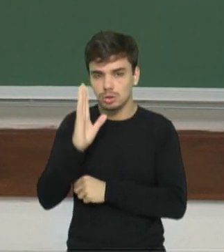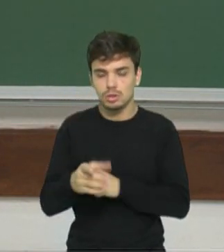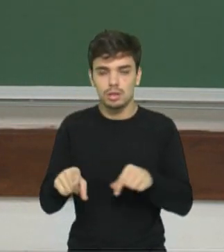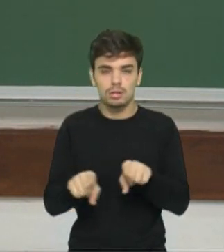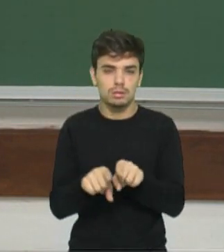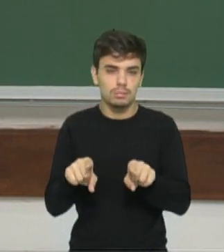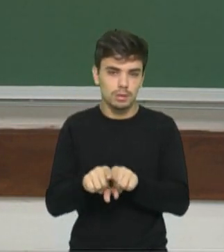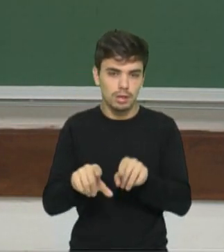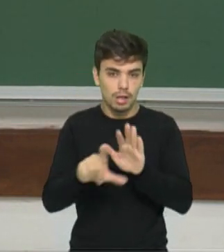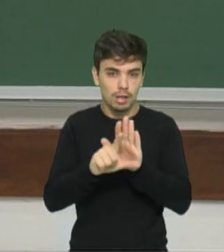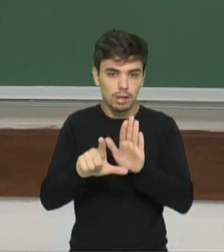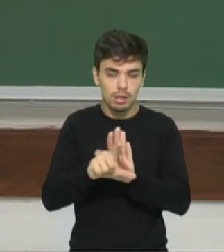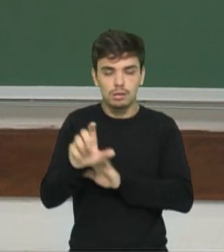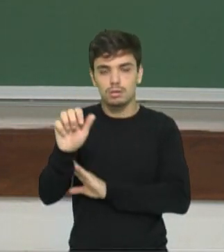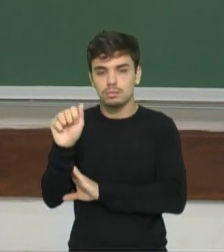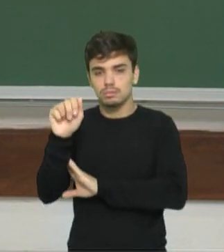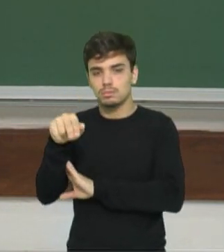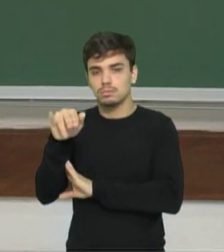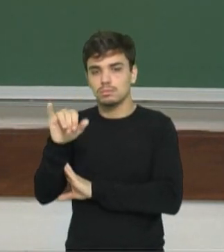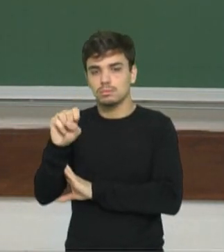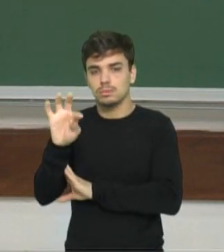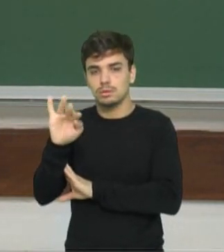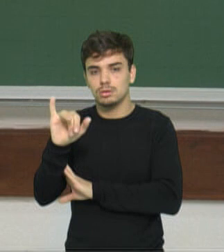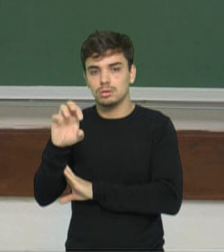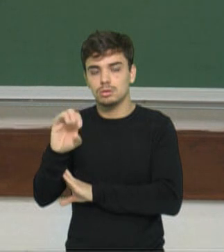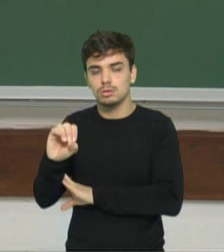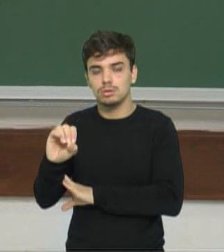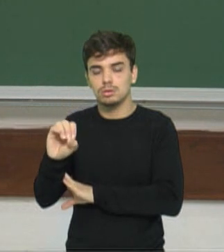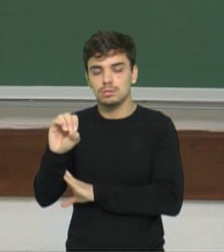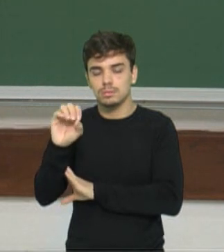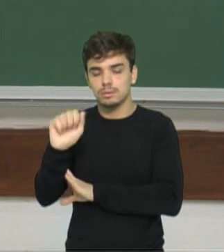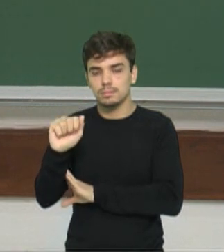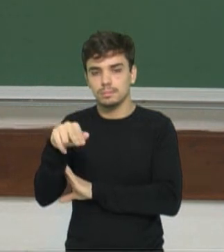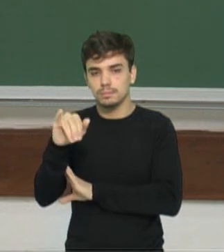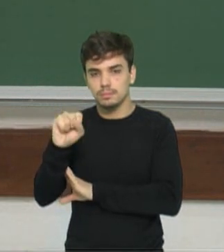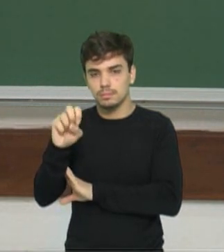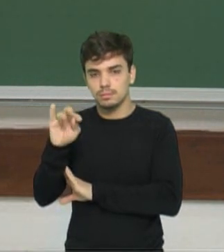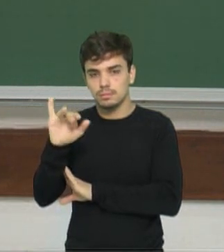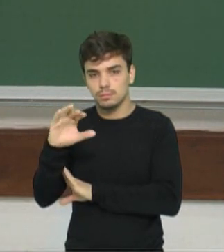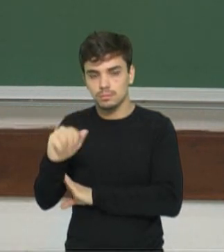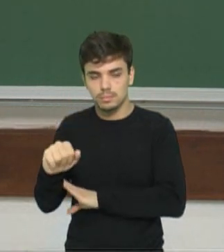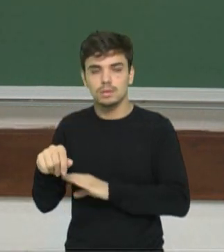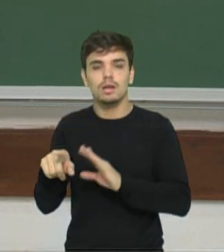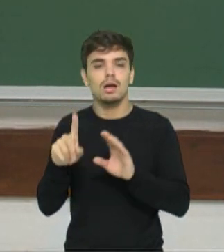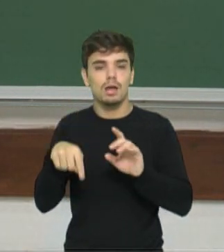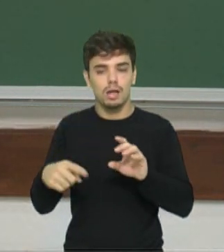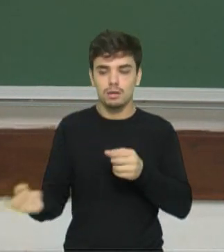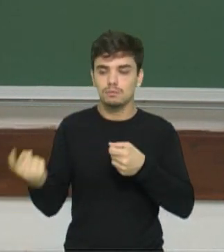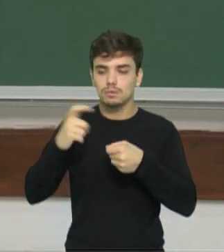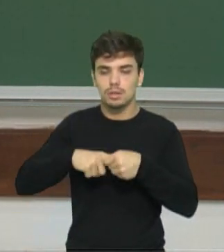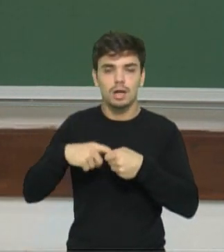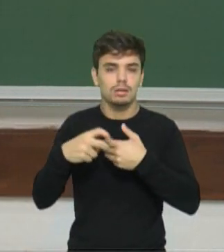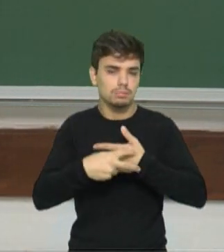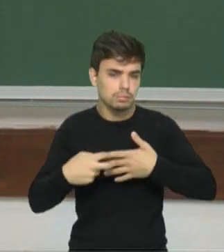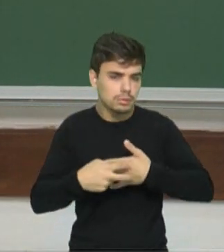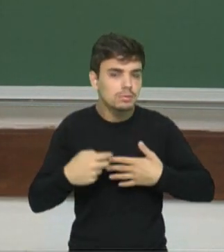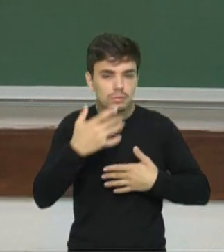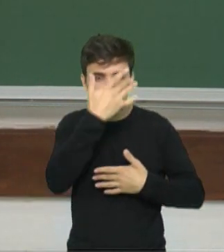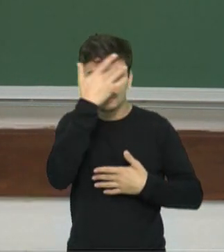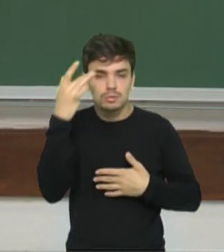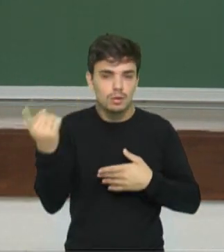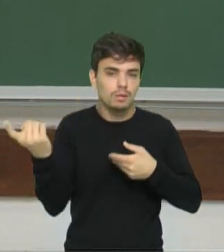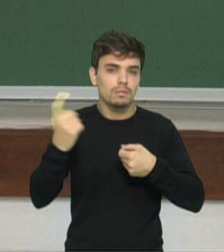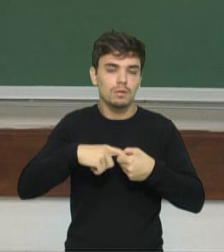que permitiu o regresso de presos políticos para o Brasil, de exilados políticos para o Brasil. Então esses foram os